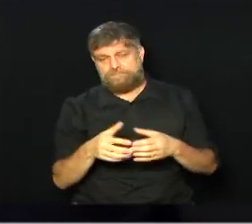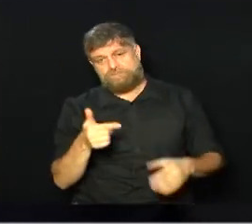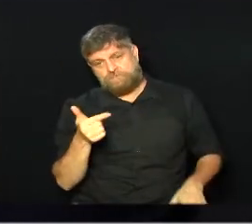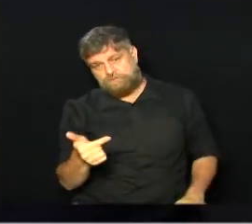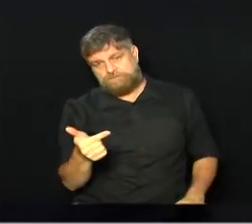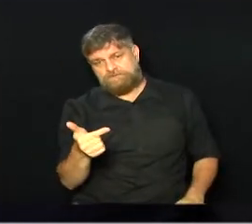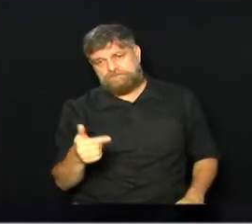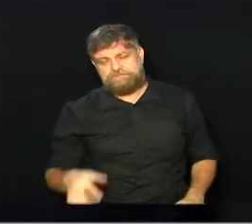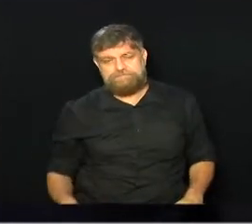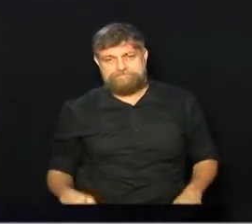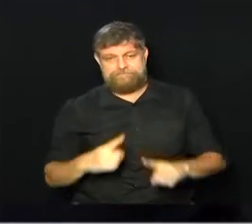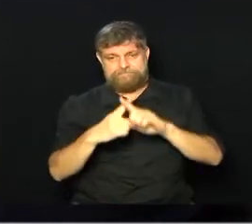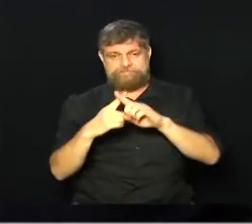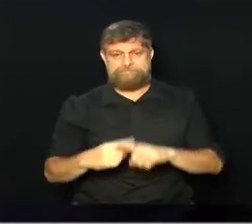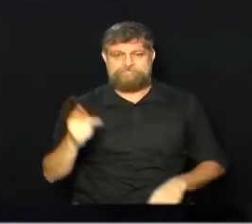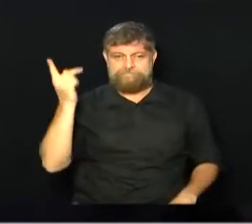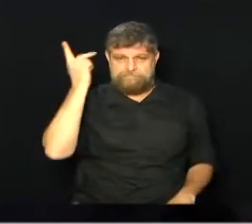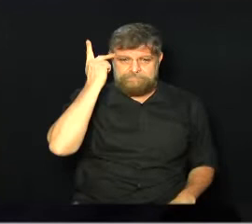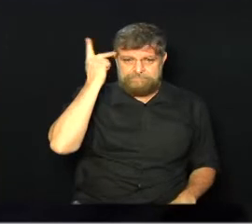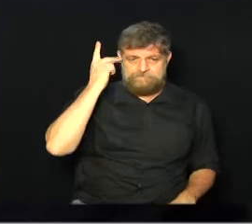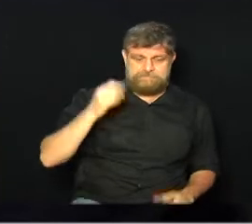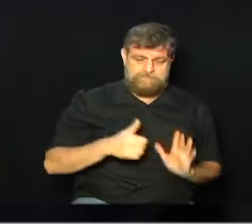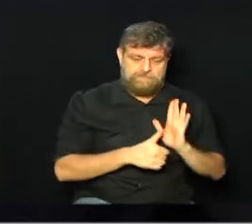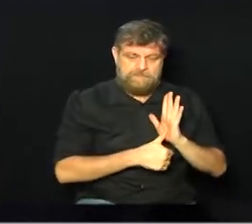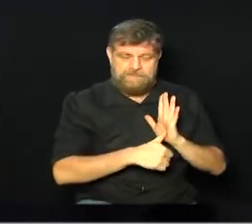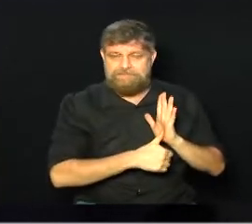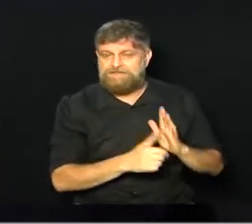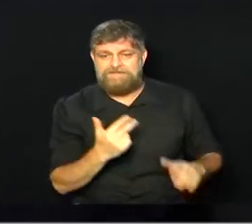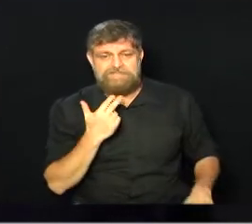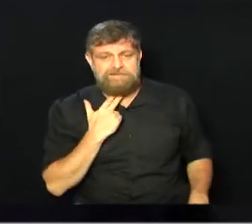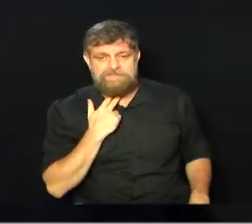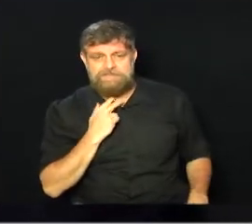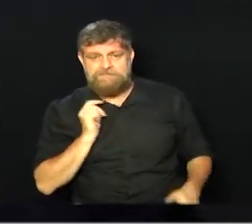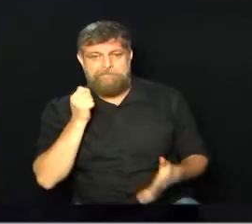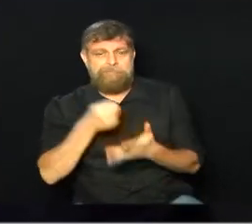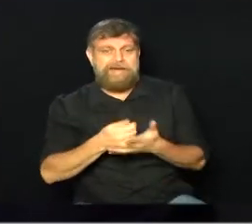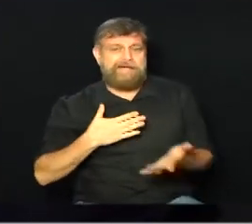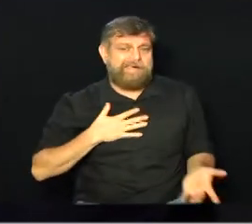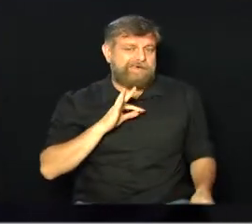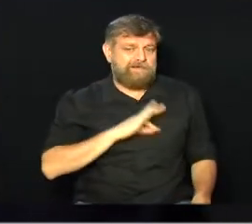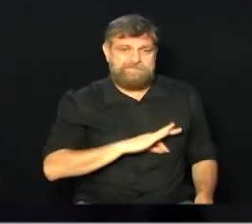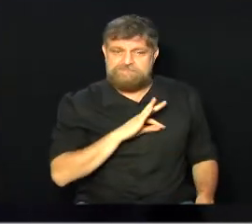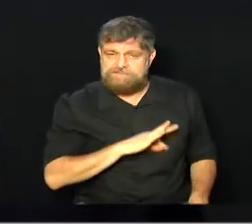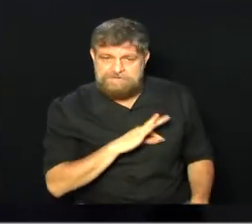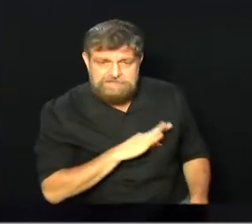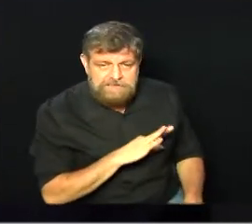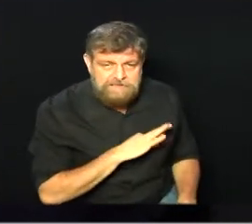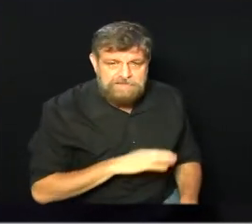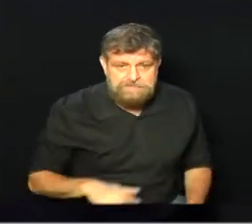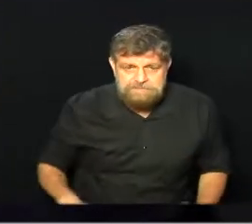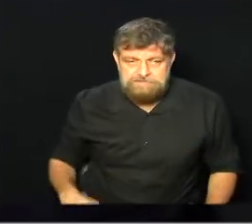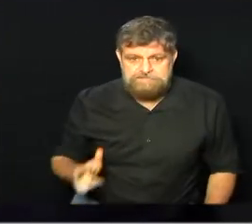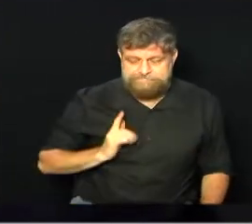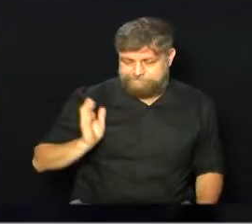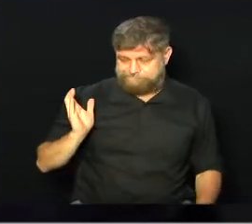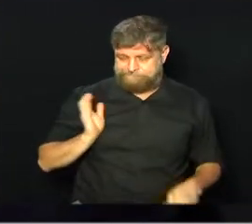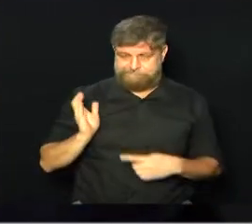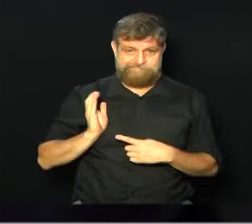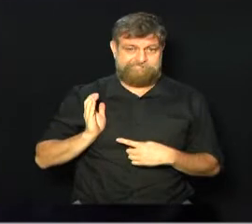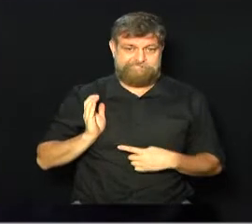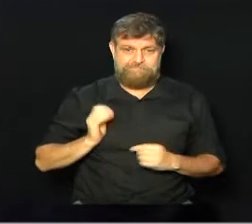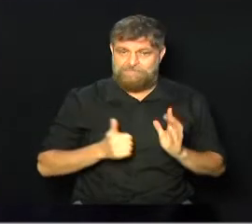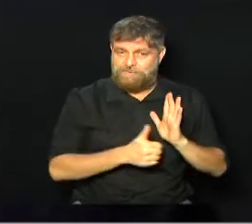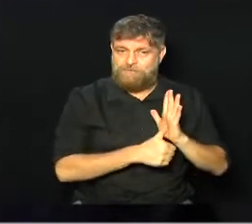campeonato paulista. E o clube ficou sem condições de arcar com o meu salário, na época era um salário mais alto, eles ficaram